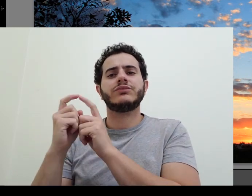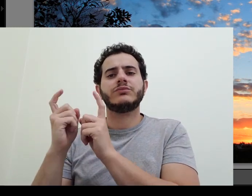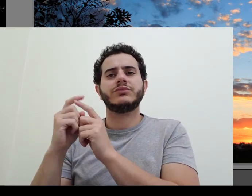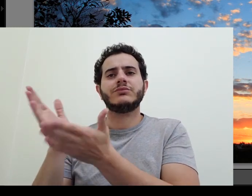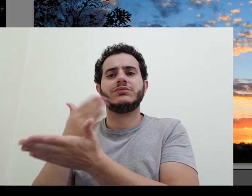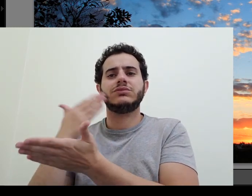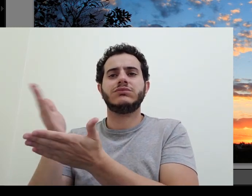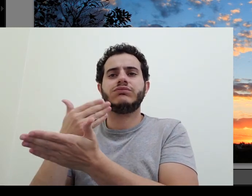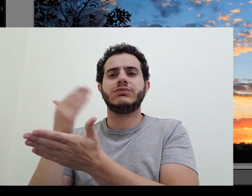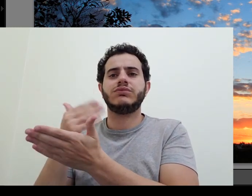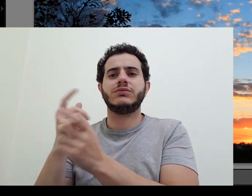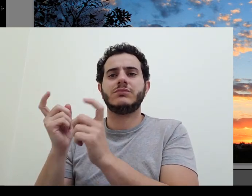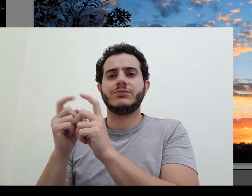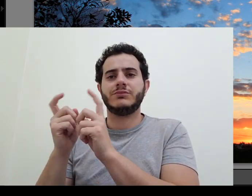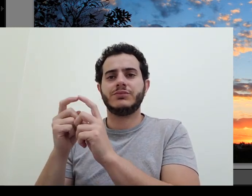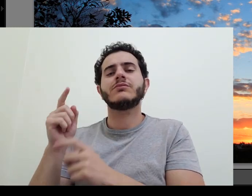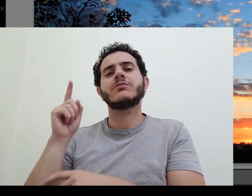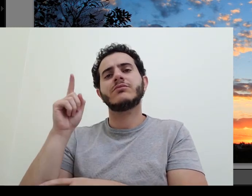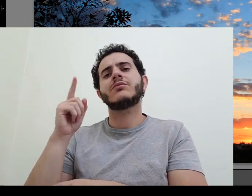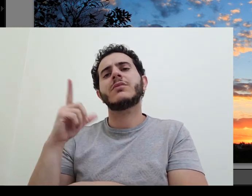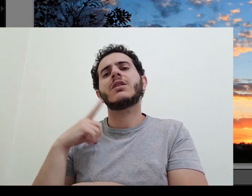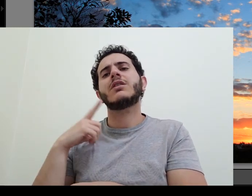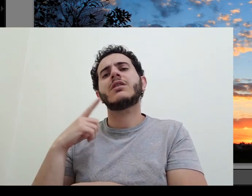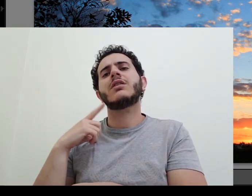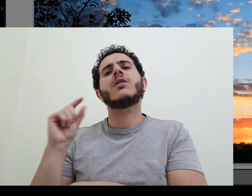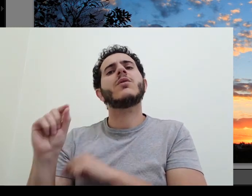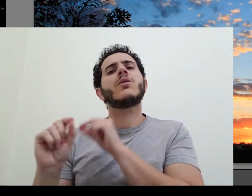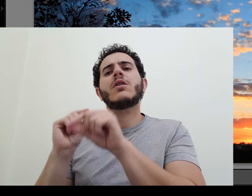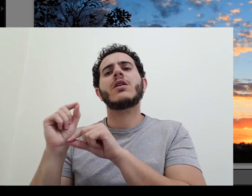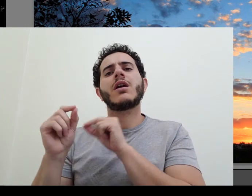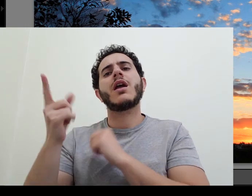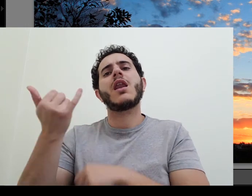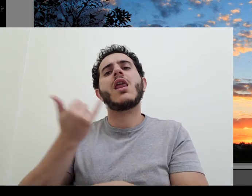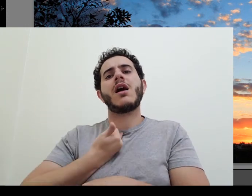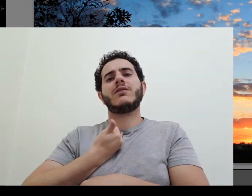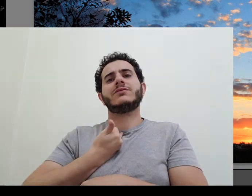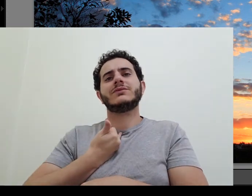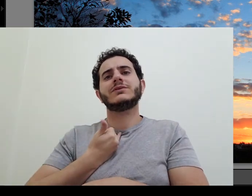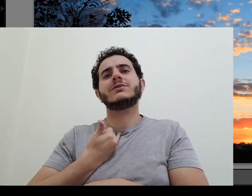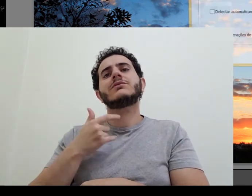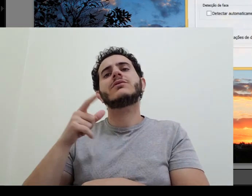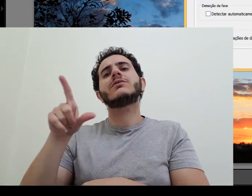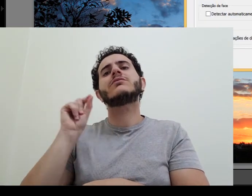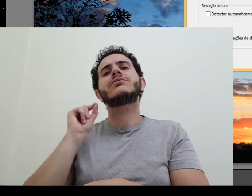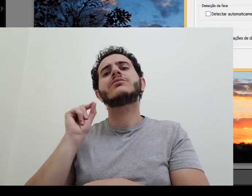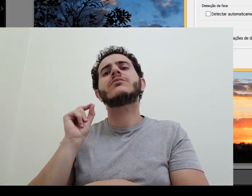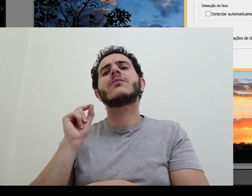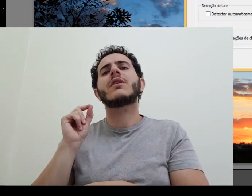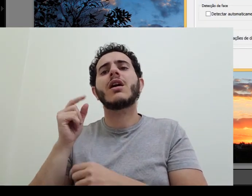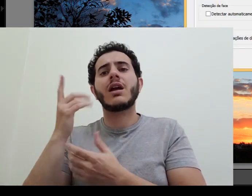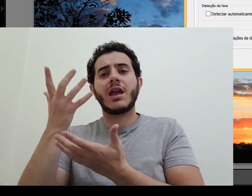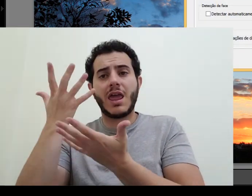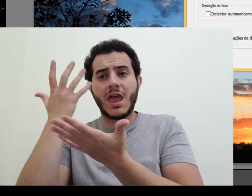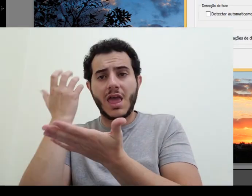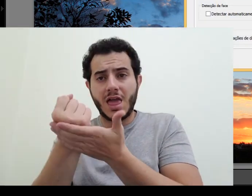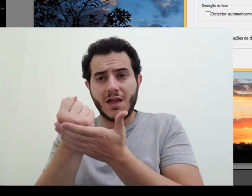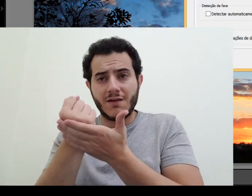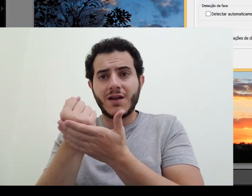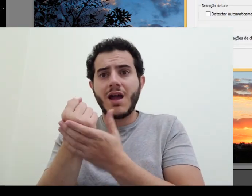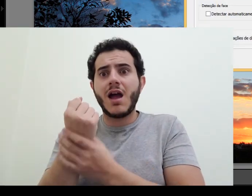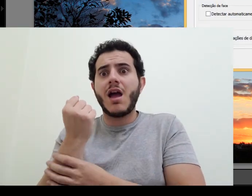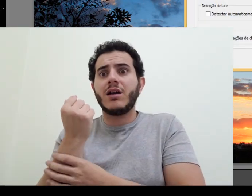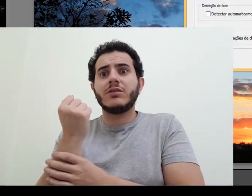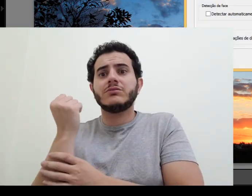aqui, ó, configurações do catálogo. Isso é uma alteração que você tem que fazer na configuração do catálogo. Configurações do catálogo, vai aparecer